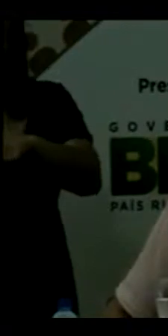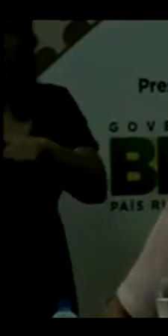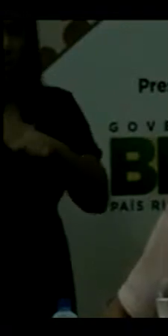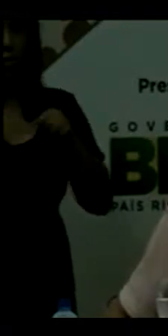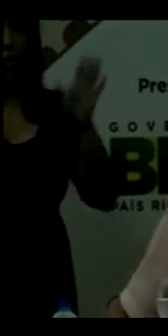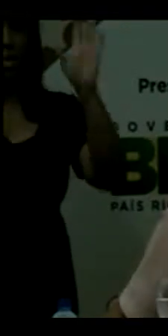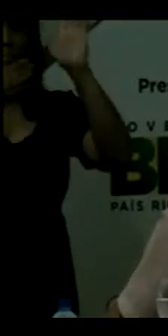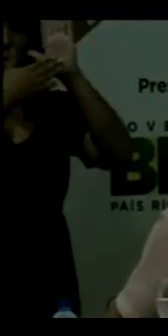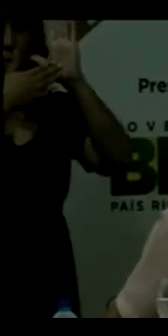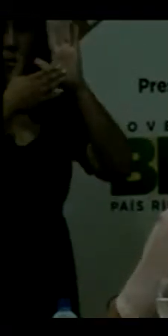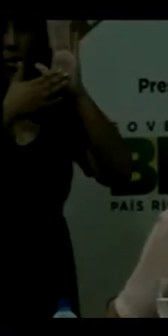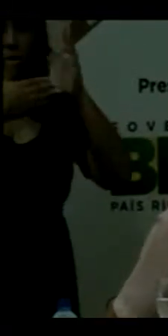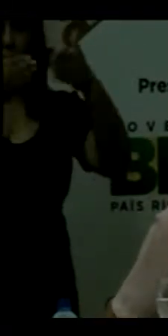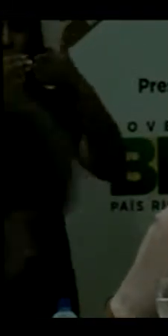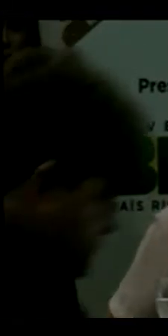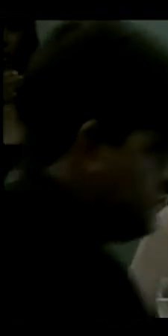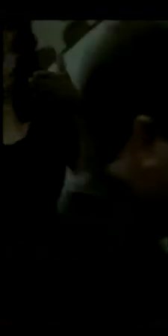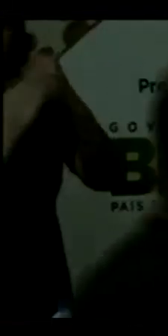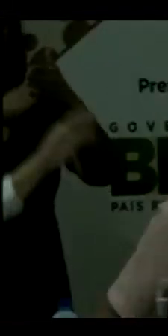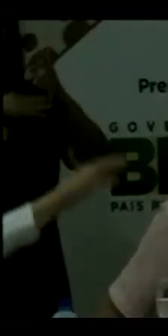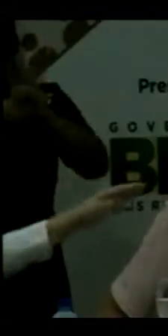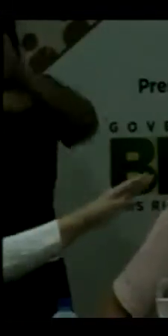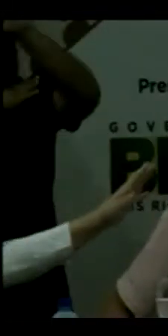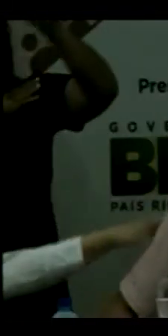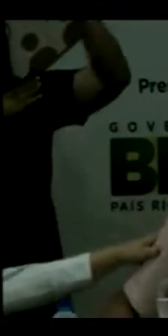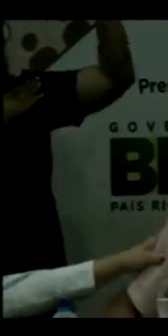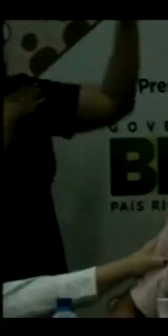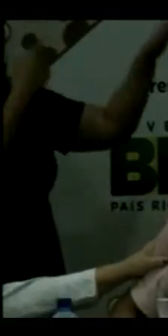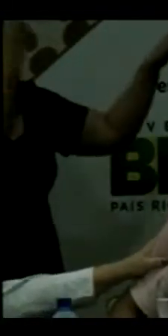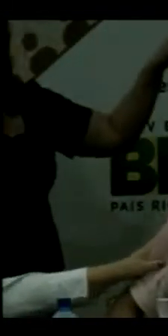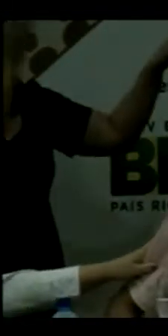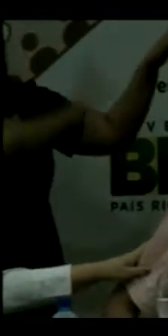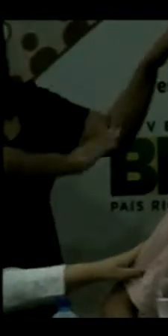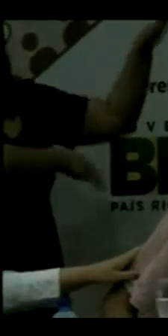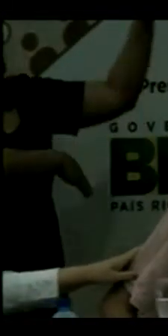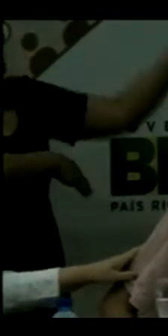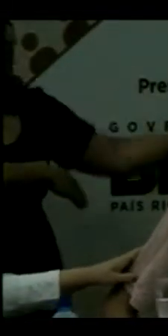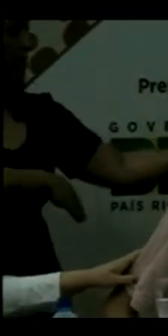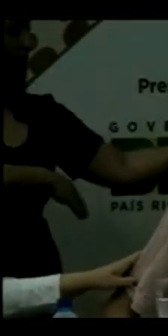pessoa, coloque então a mão esquerda no ombro de quem está na sua esquerda.